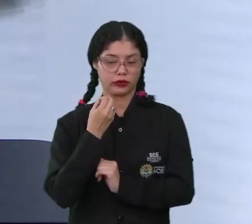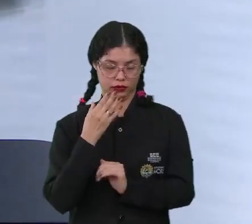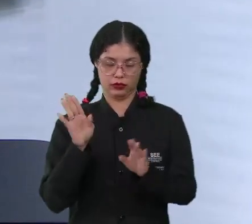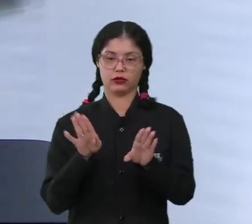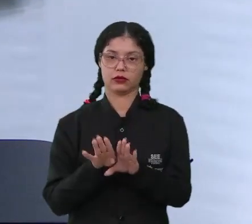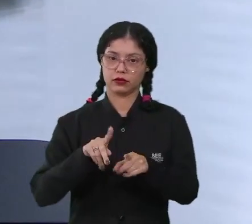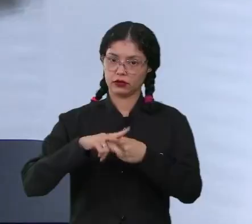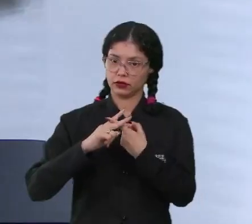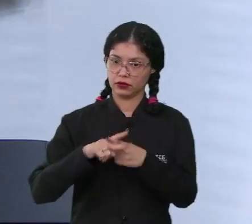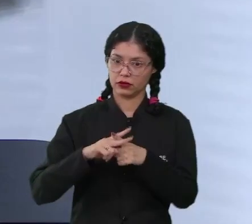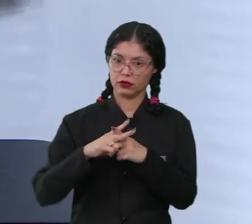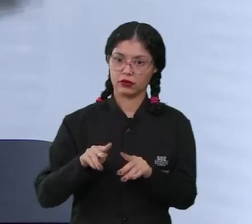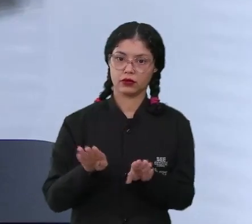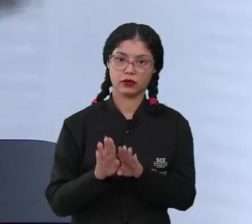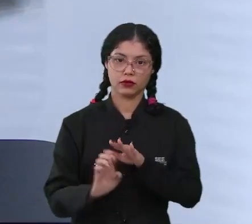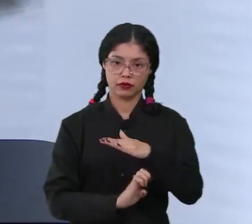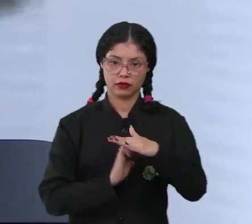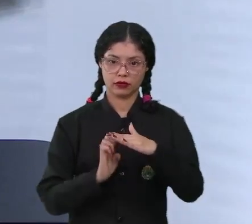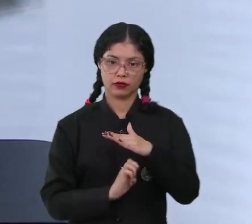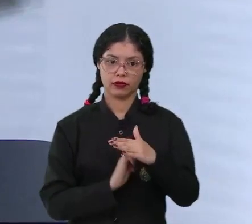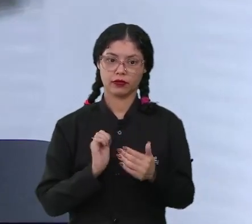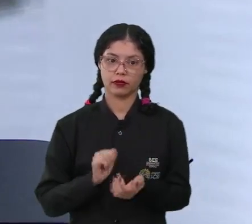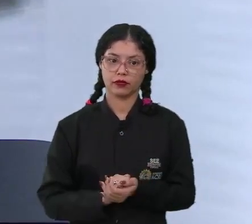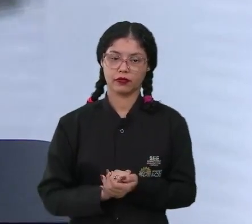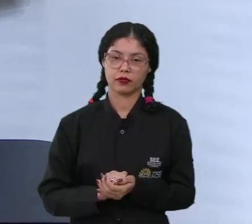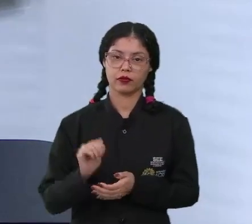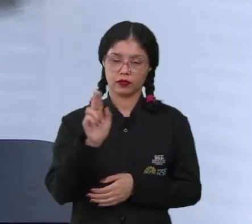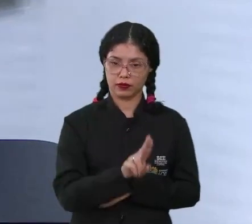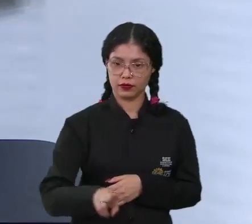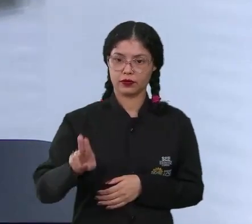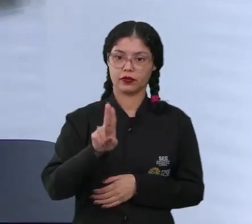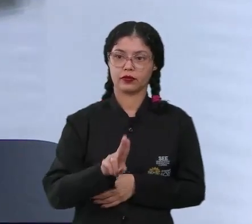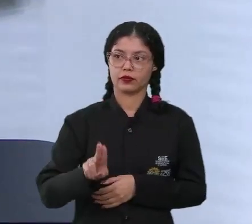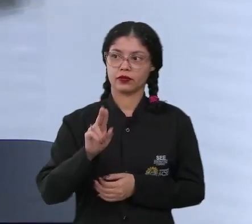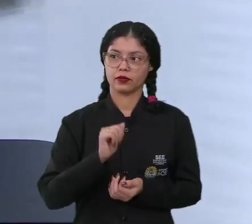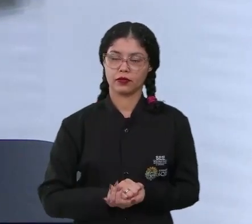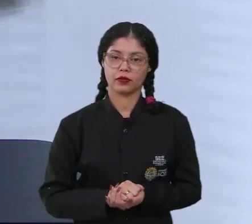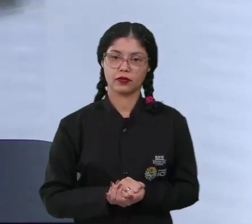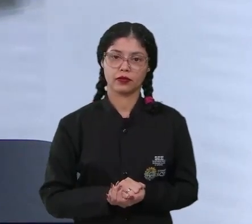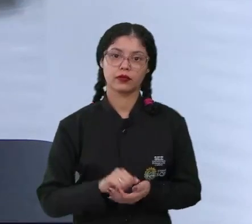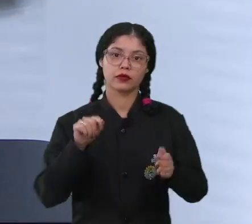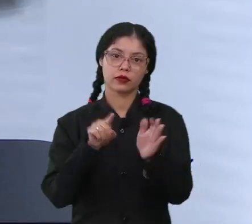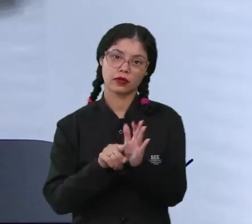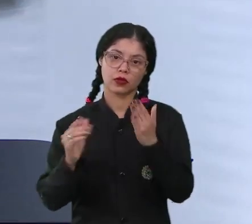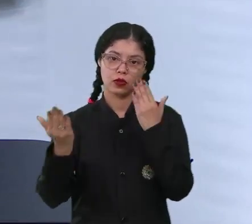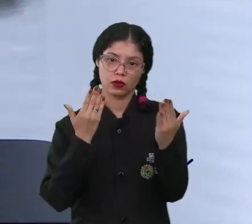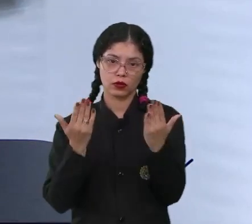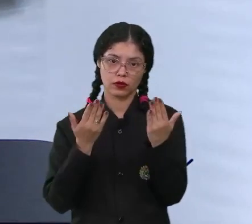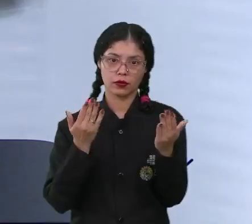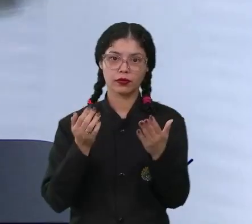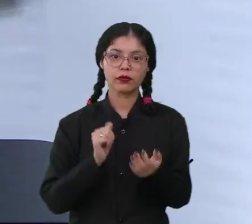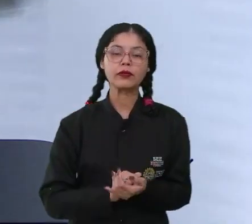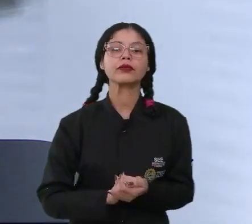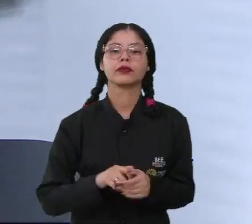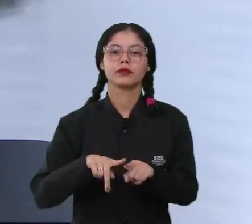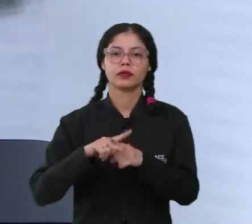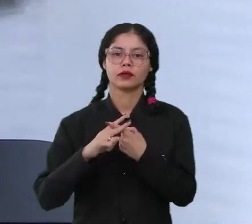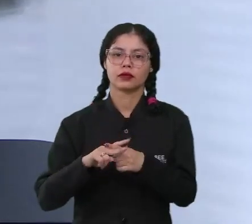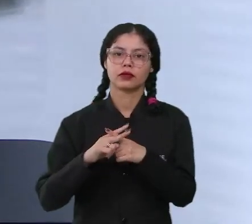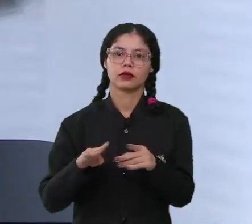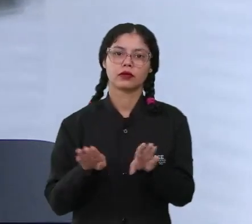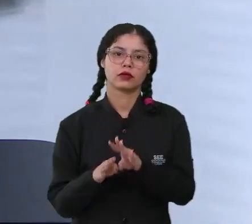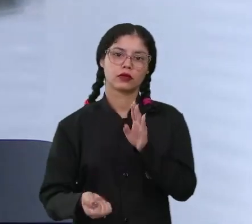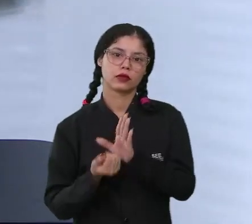da instalação dessas empresas e estão utilizando aí da questão de comparação para instalar e